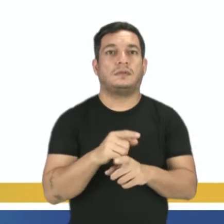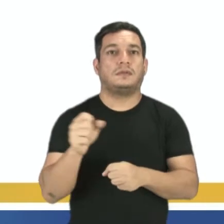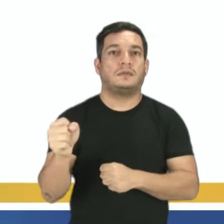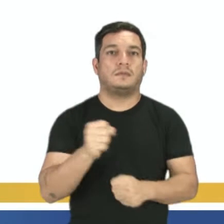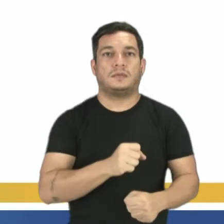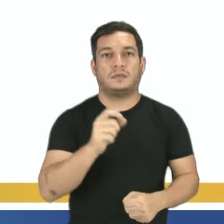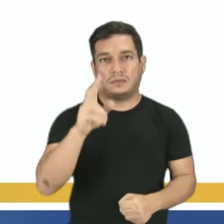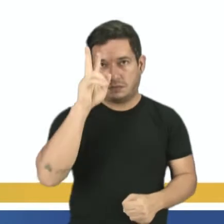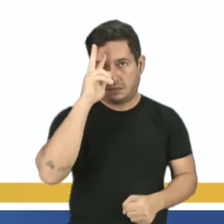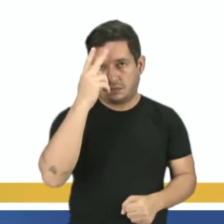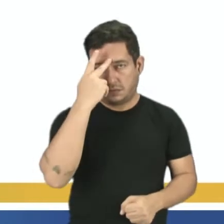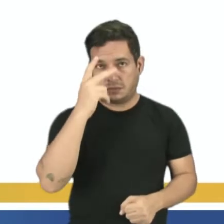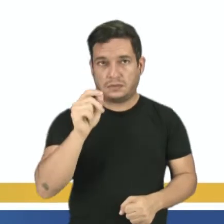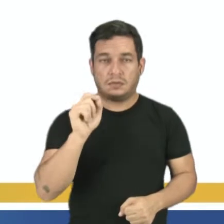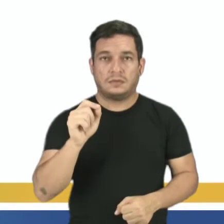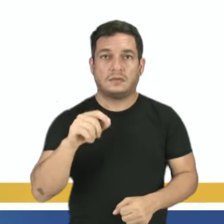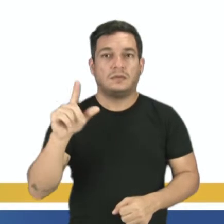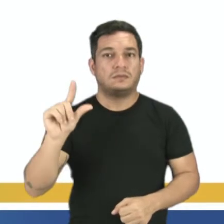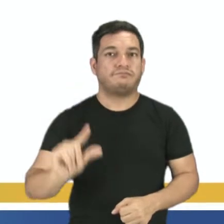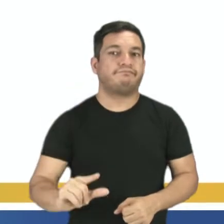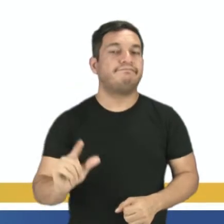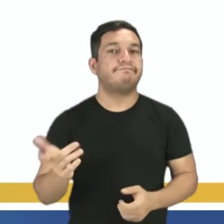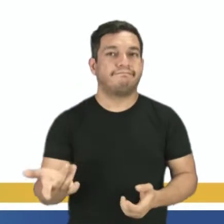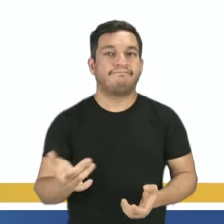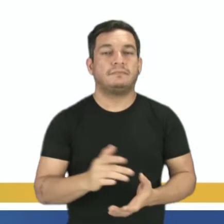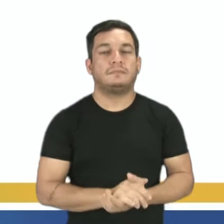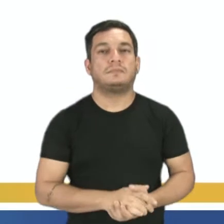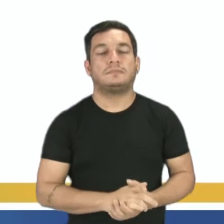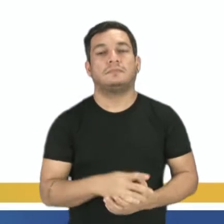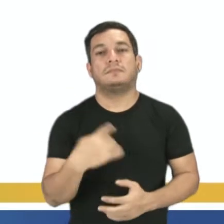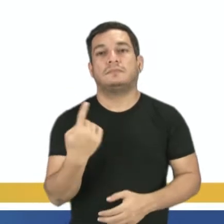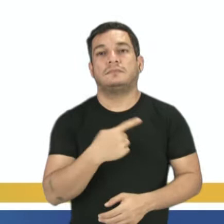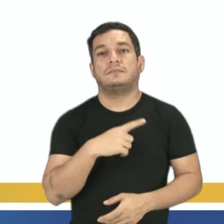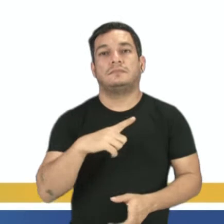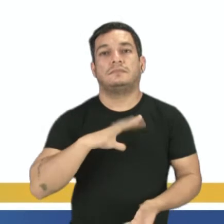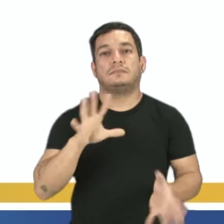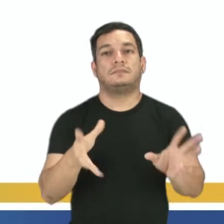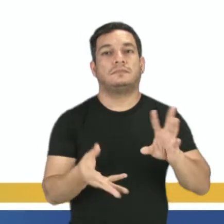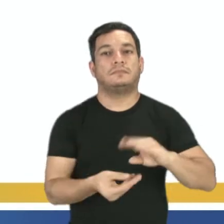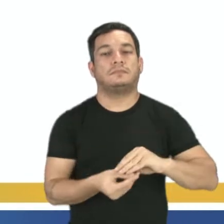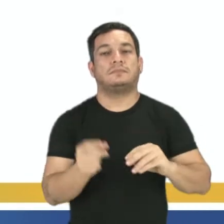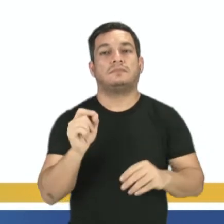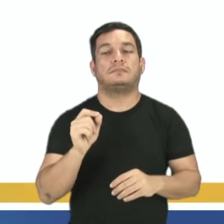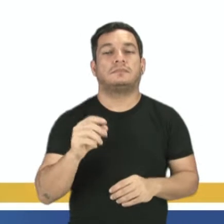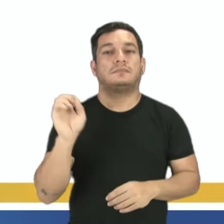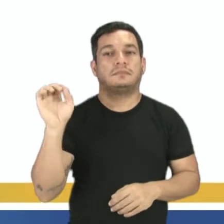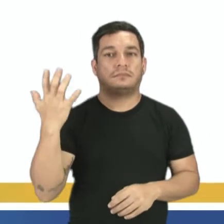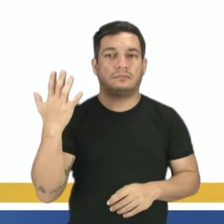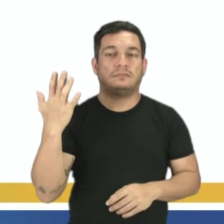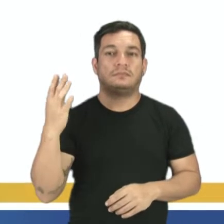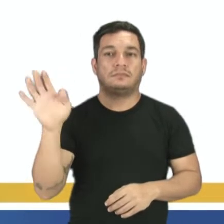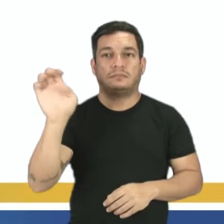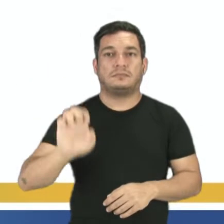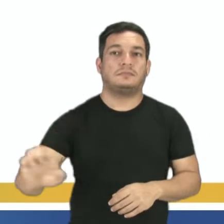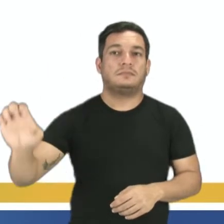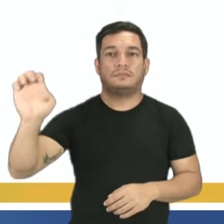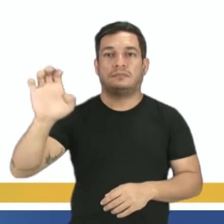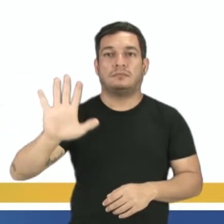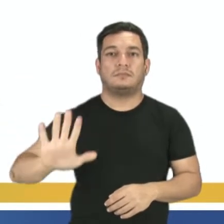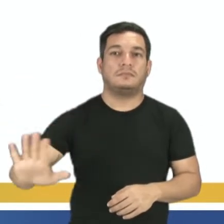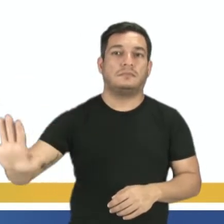poder decisório do soviético foi diminuindo. Então nós vamos ter transformações que aconteceram na